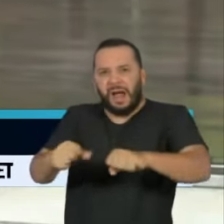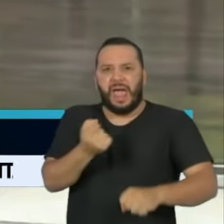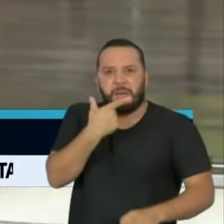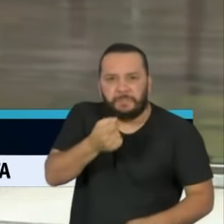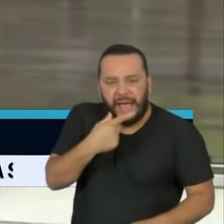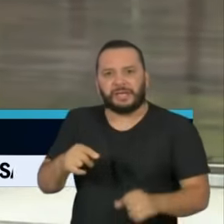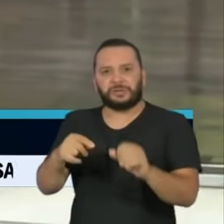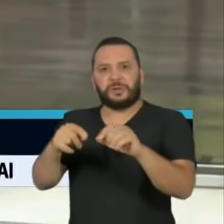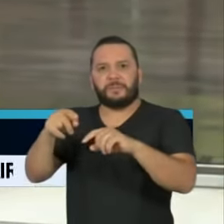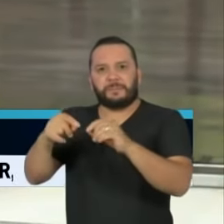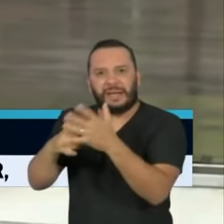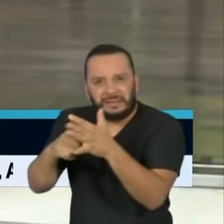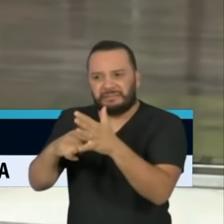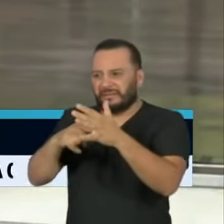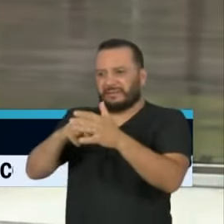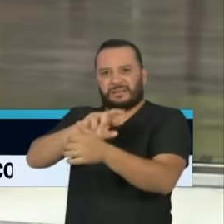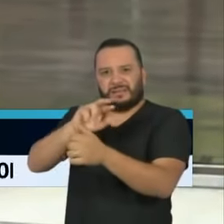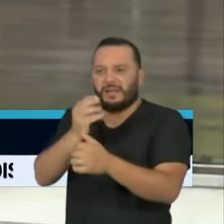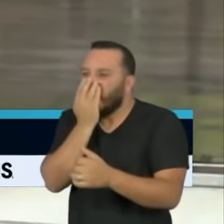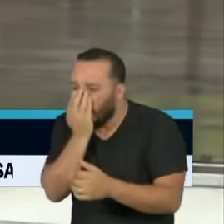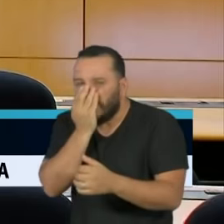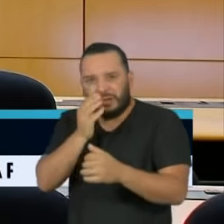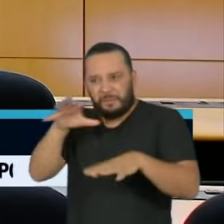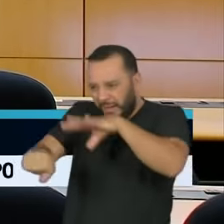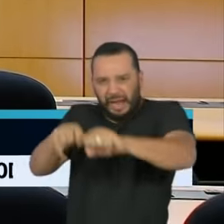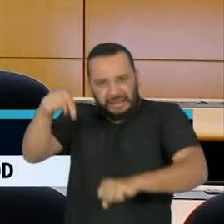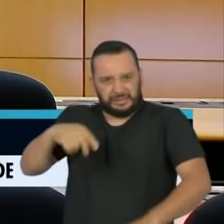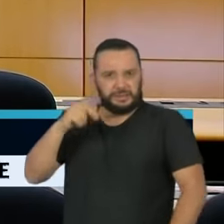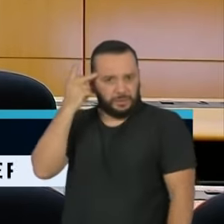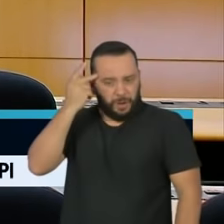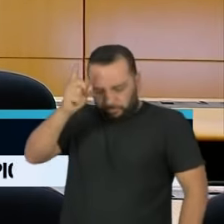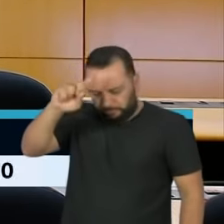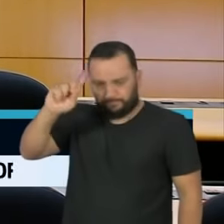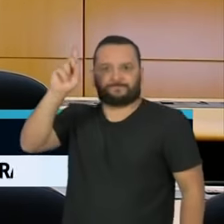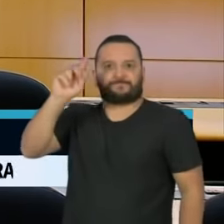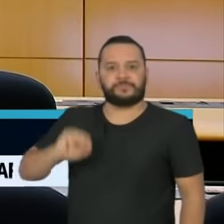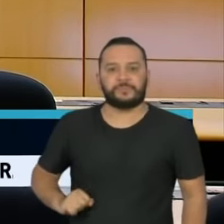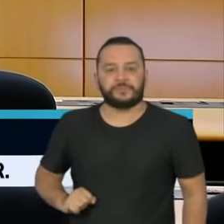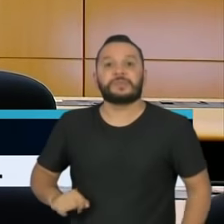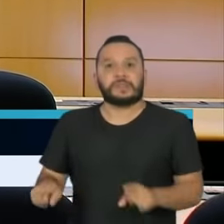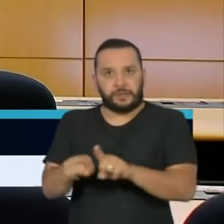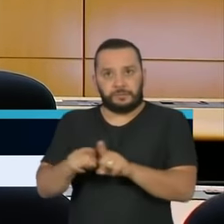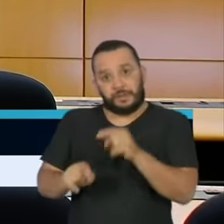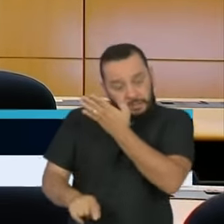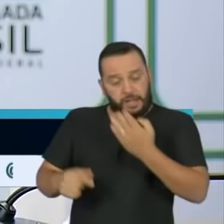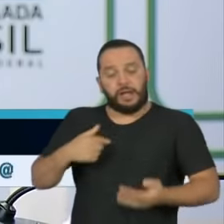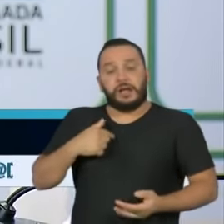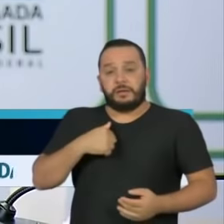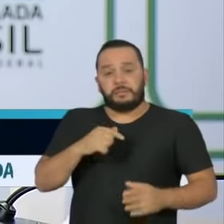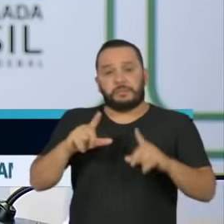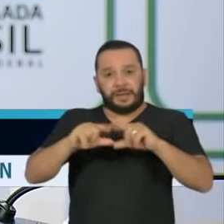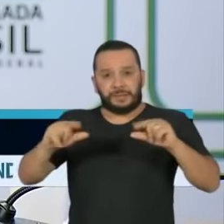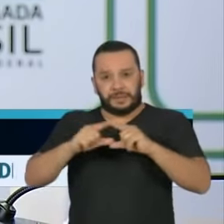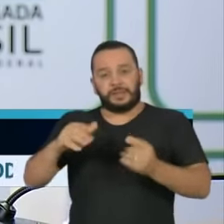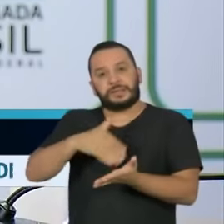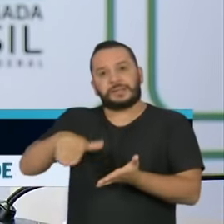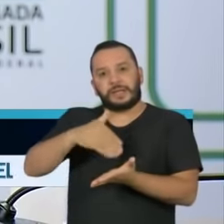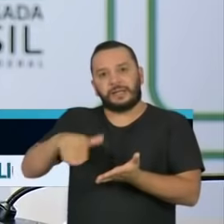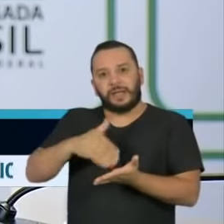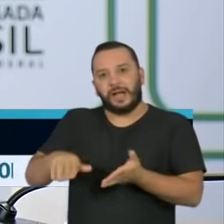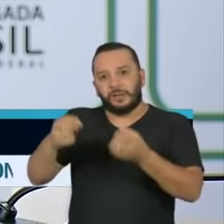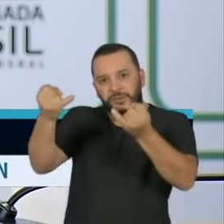equipamentos para salvar vidas. Aqui é o epicentro dessa crise. Em Brasília, o secretário executivo do Ministério da Saúde negou a retenção